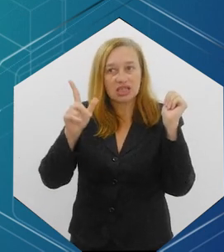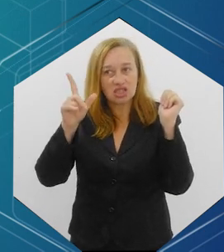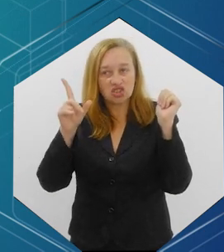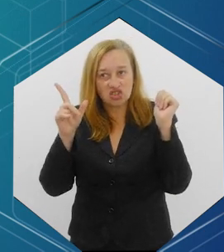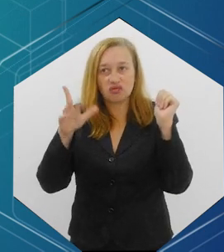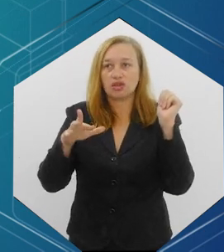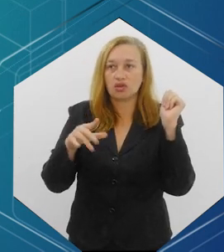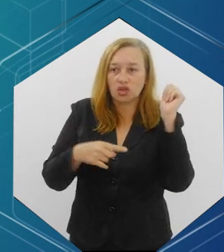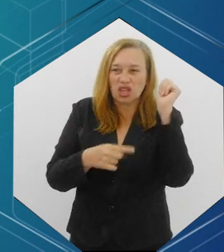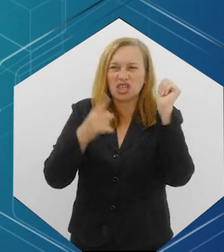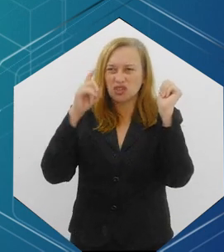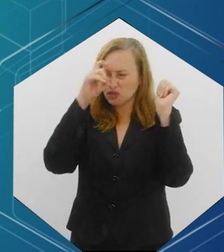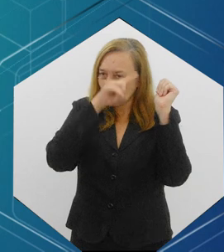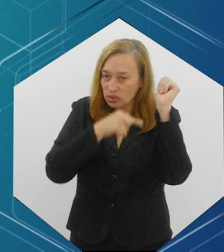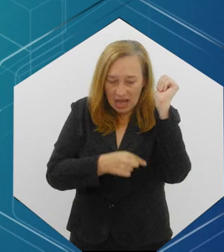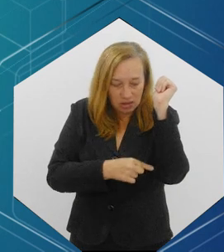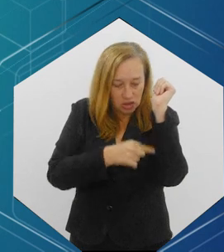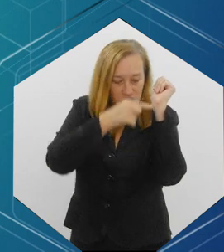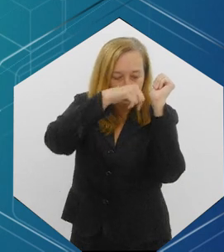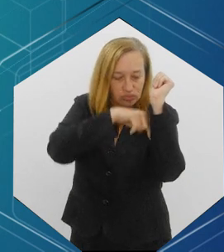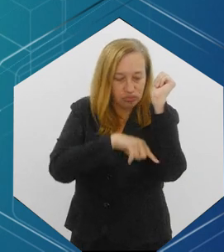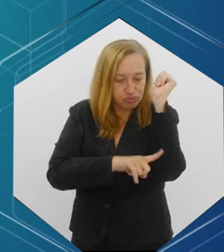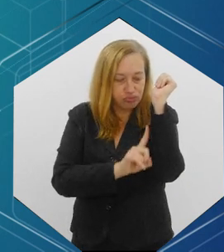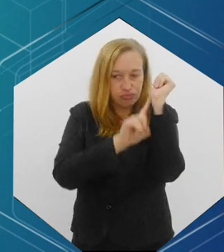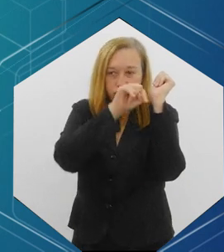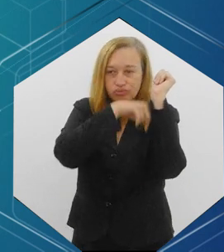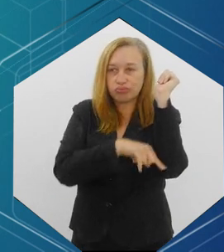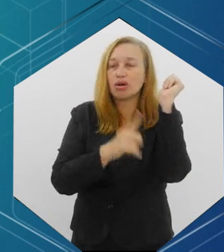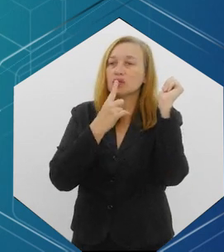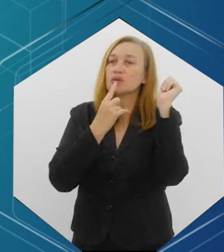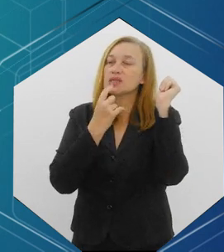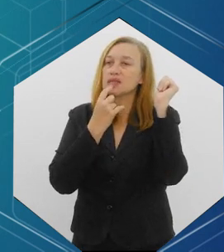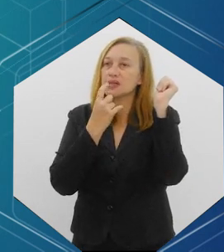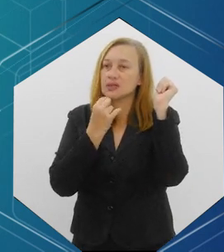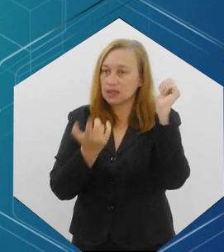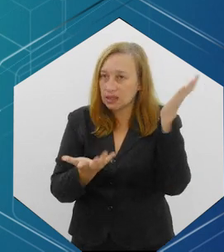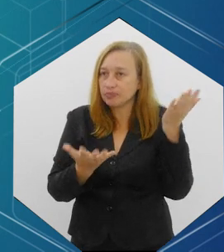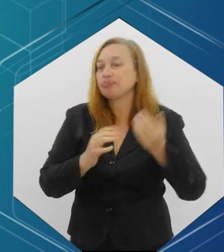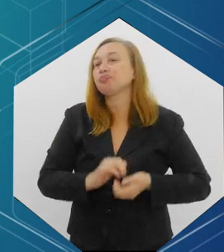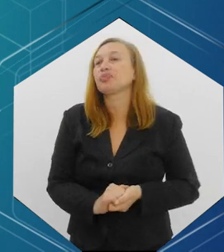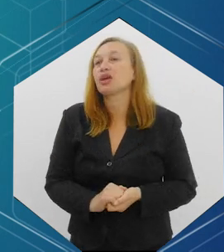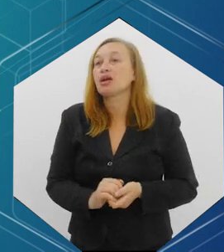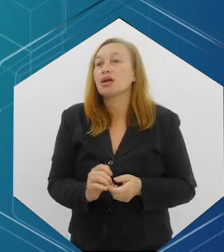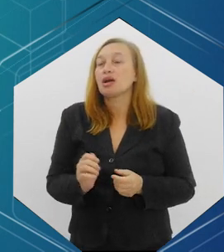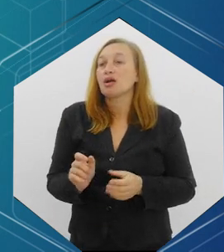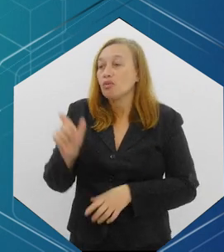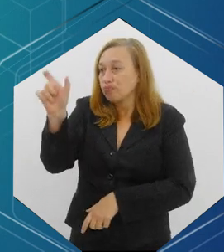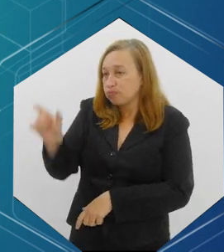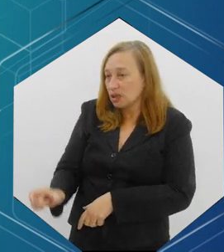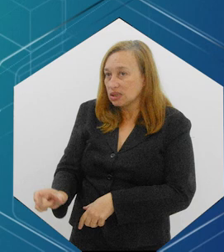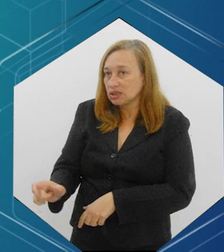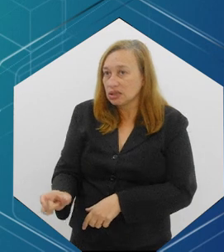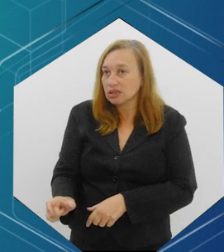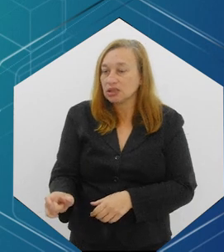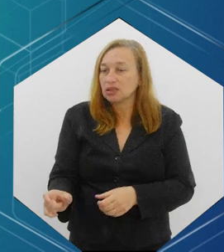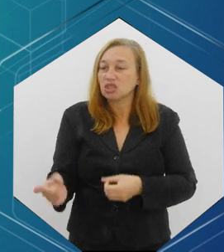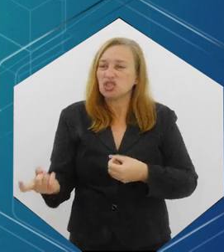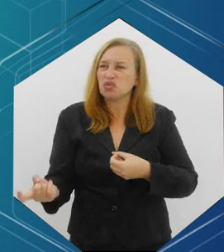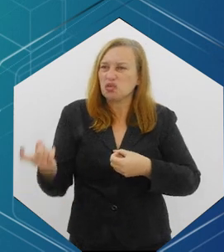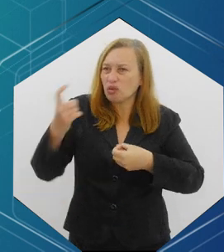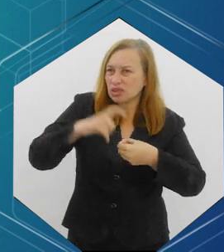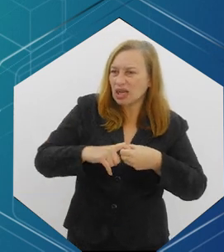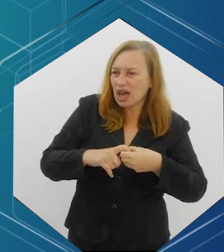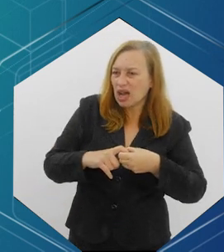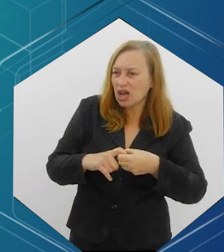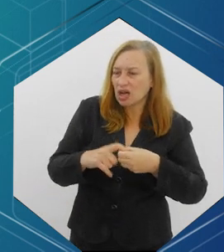de circulação. Ela apresentará sempre um refluxo valvular, que incapacita o paciente de fazer